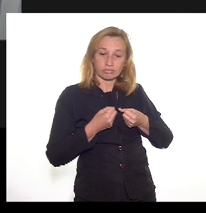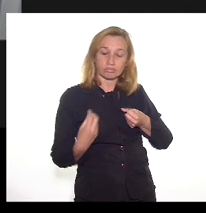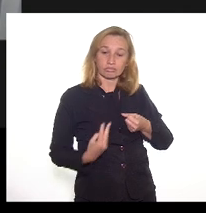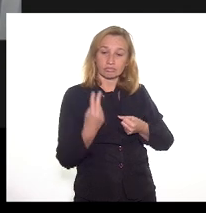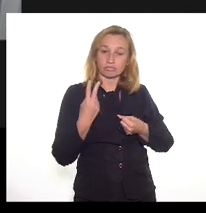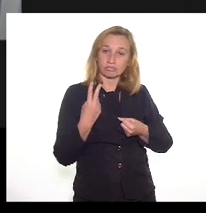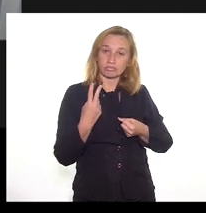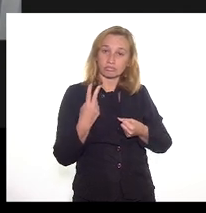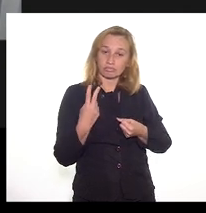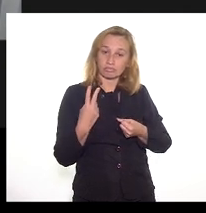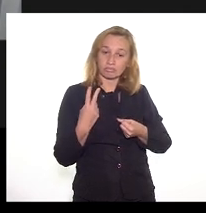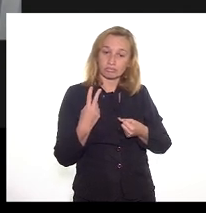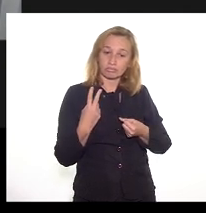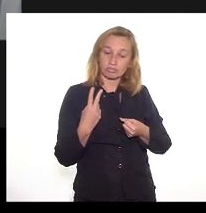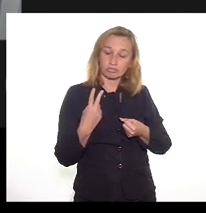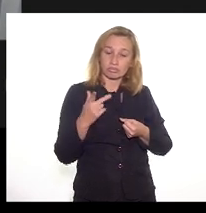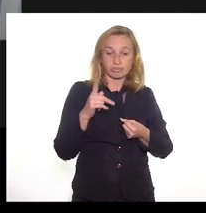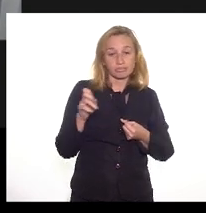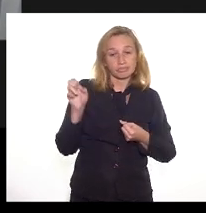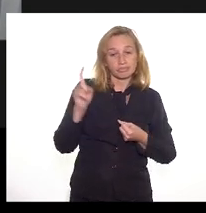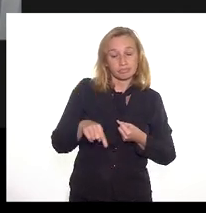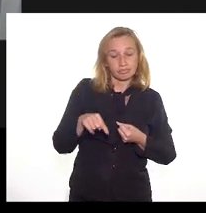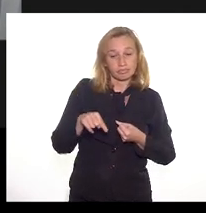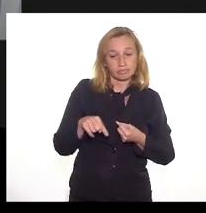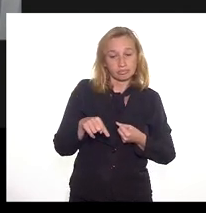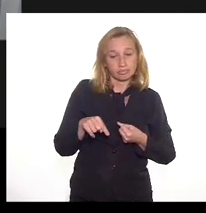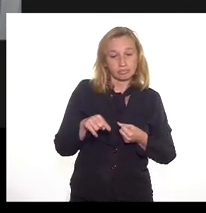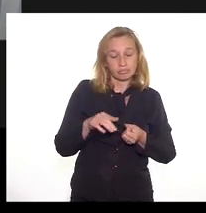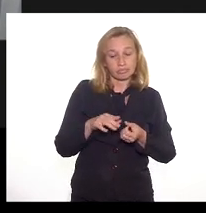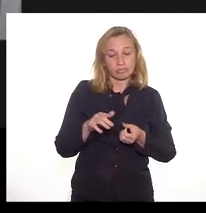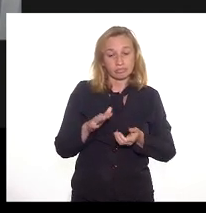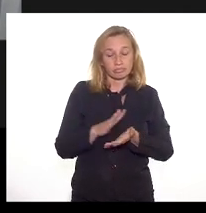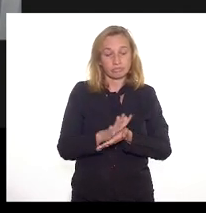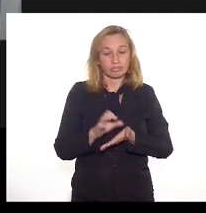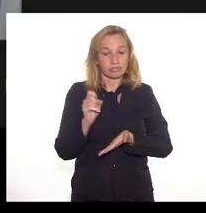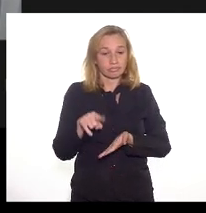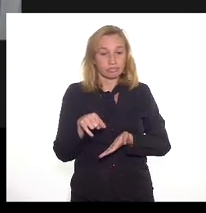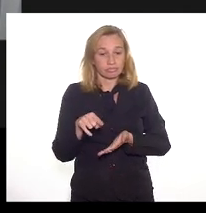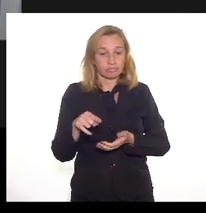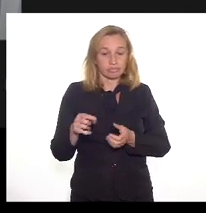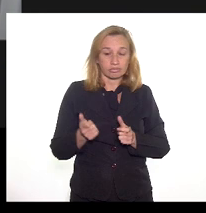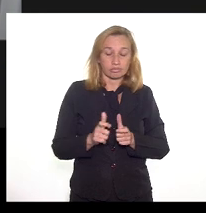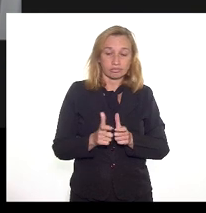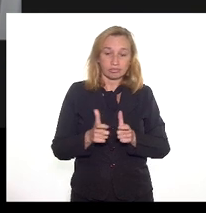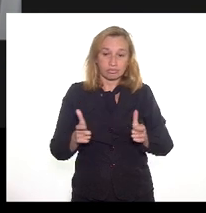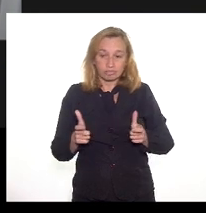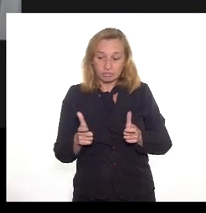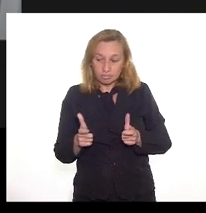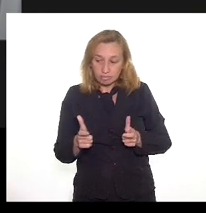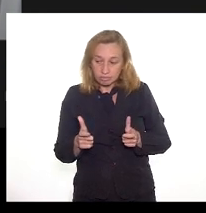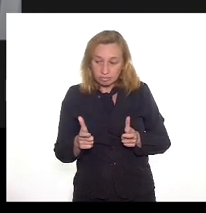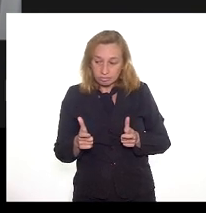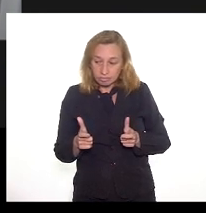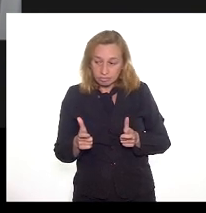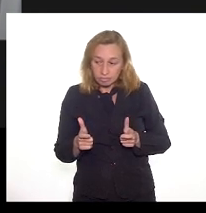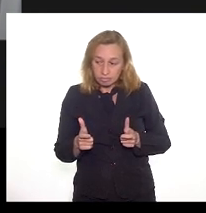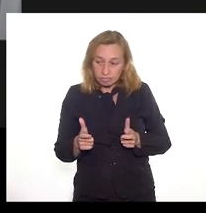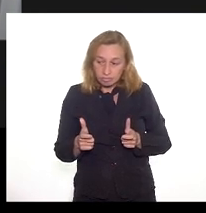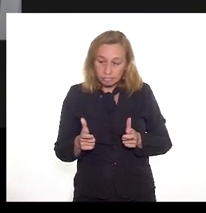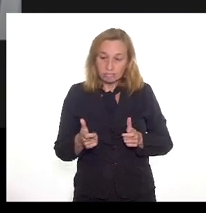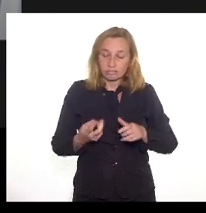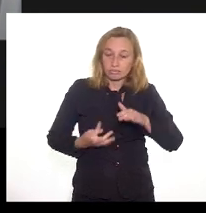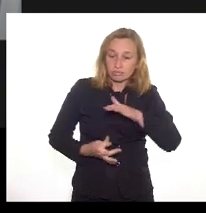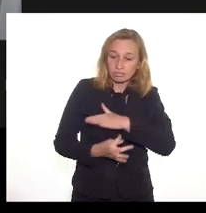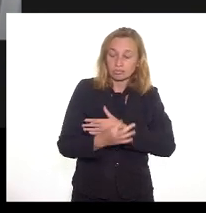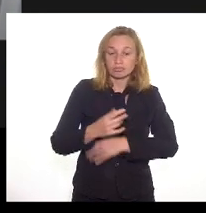no pleito pré-sal, que nada mais, nada menos é do que um dos maiores players, se não o maior, de águas profundas do